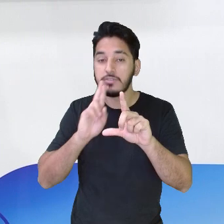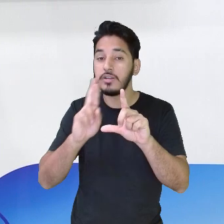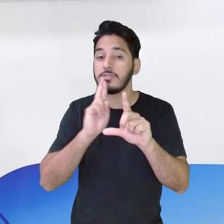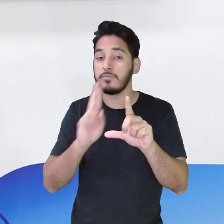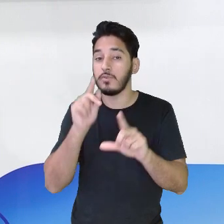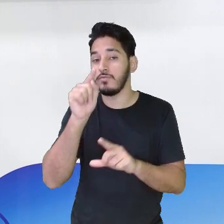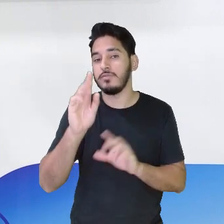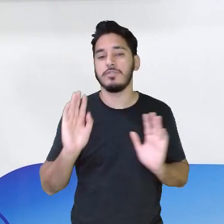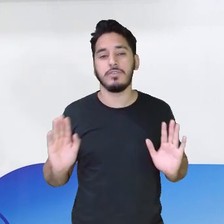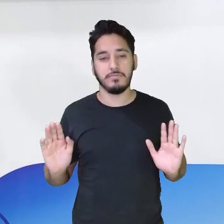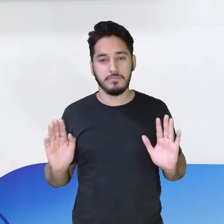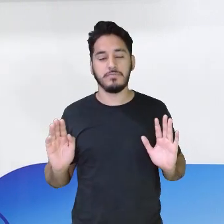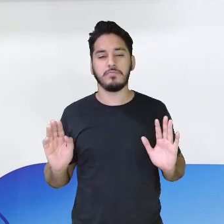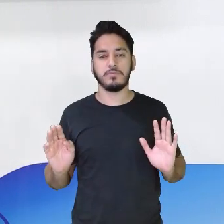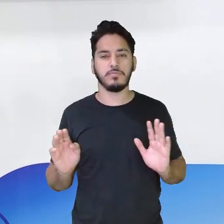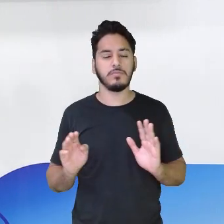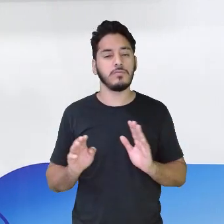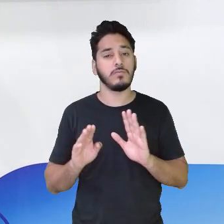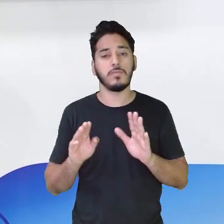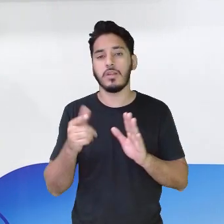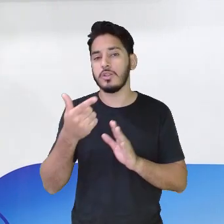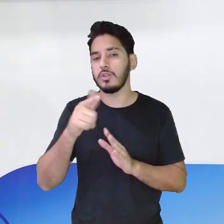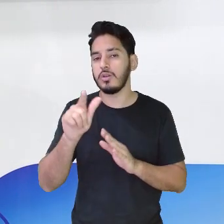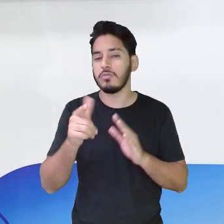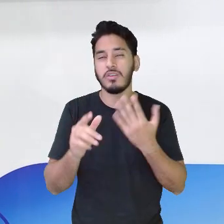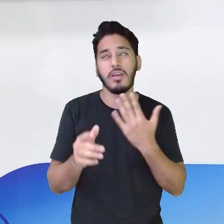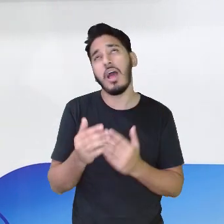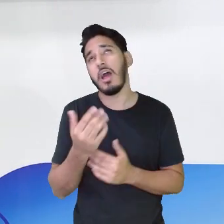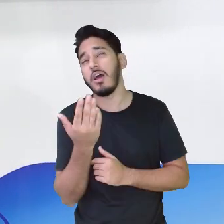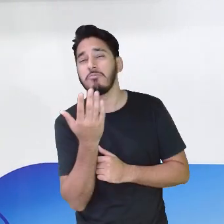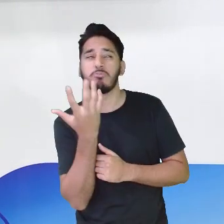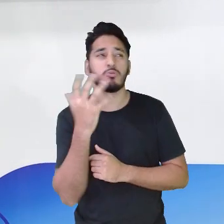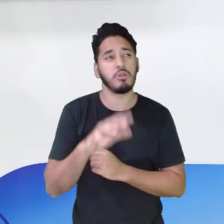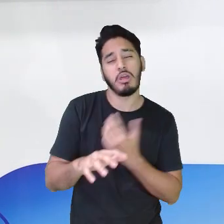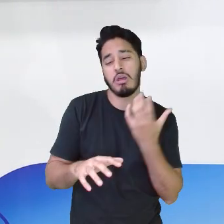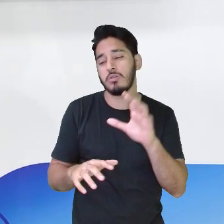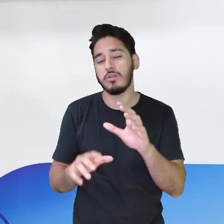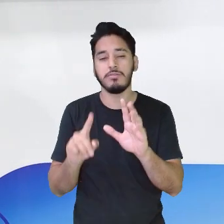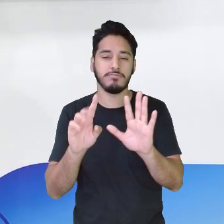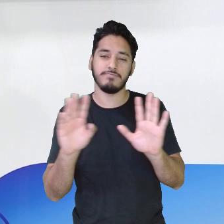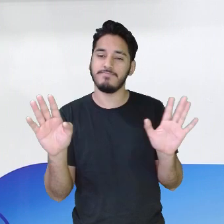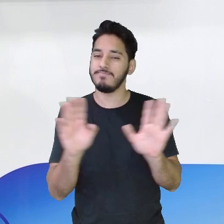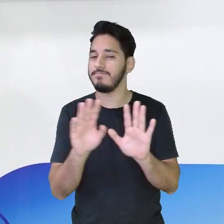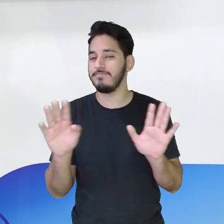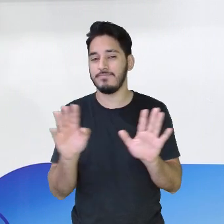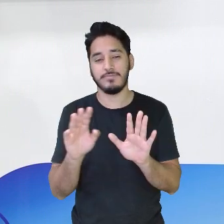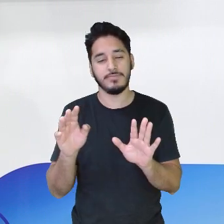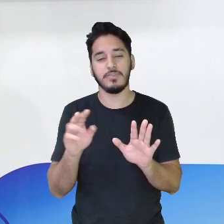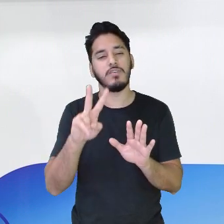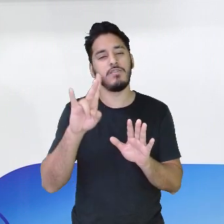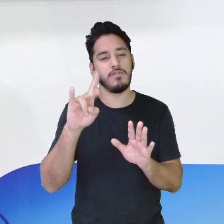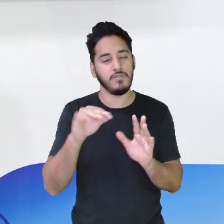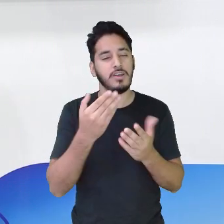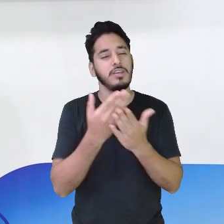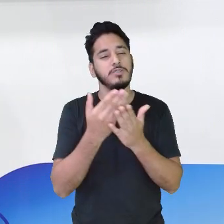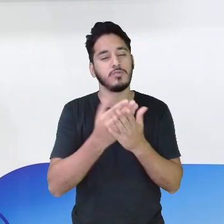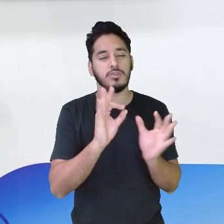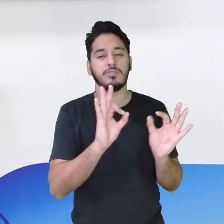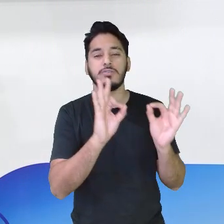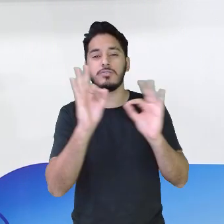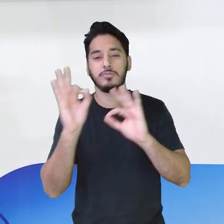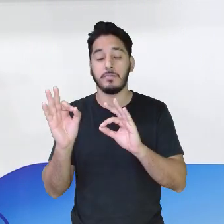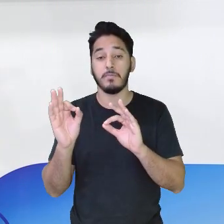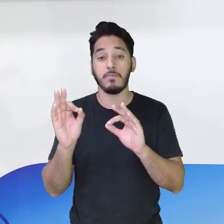respondo para vocês. Não tem desculpa para não acompanhar as aulas do Educa Recife, né? E